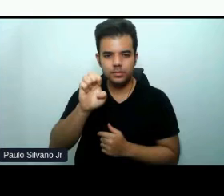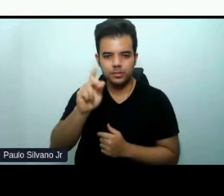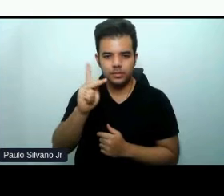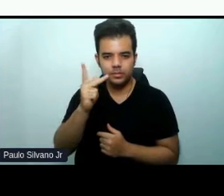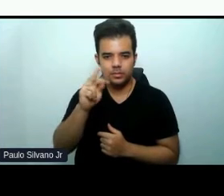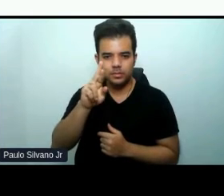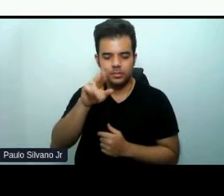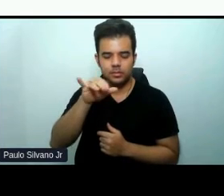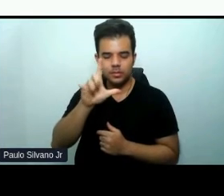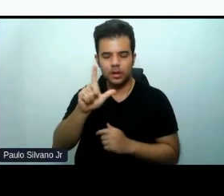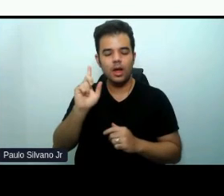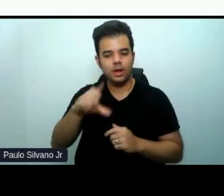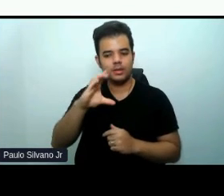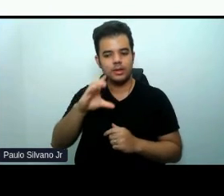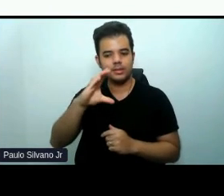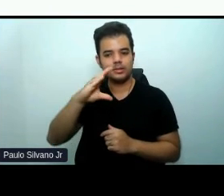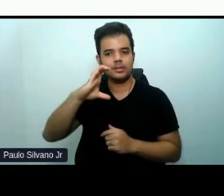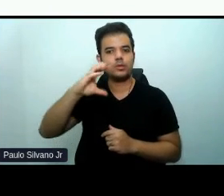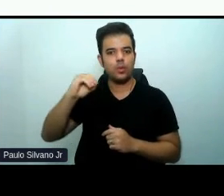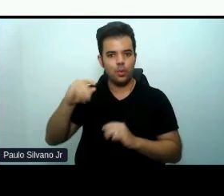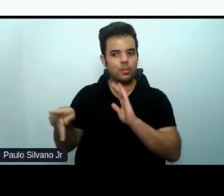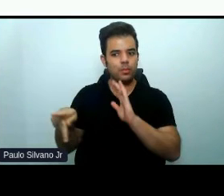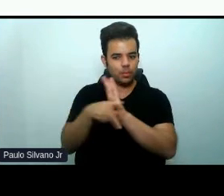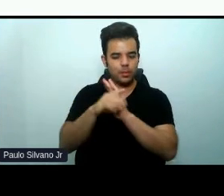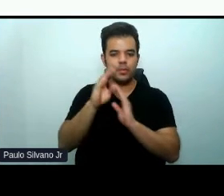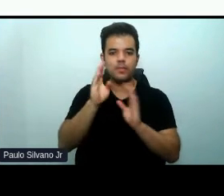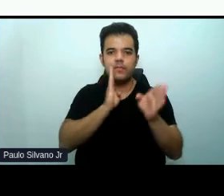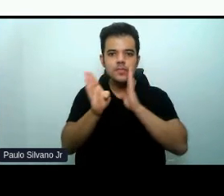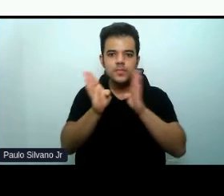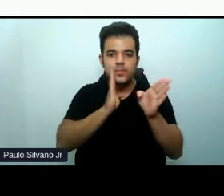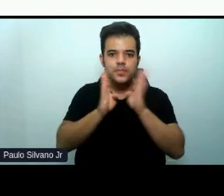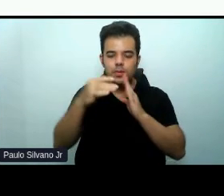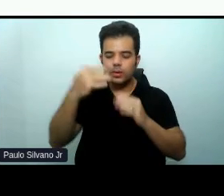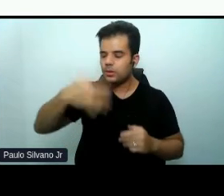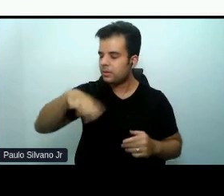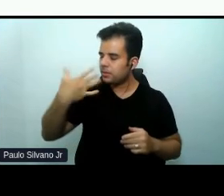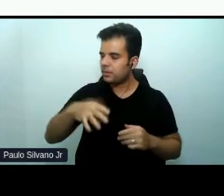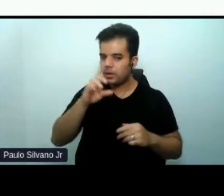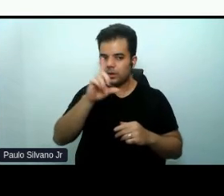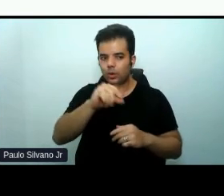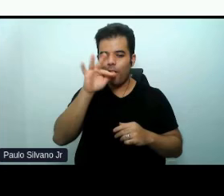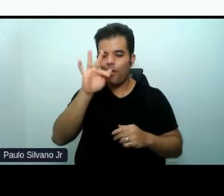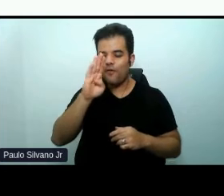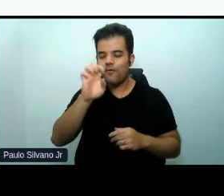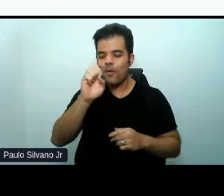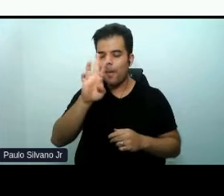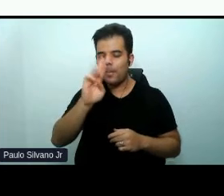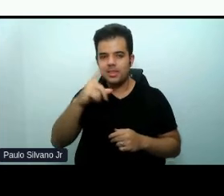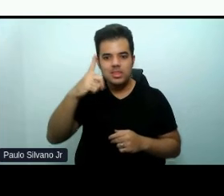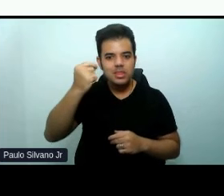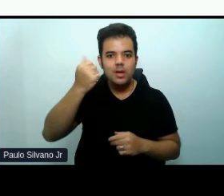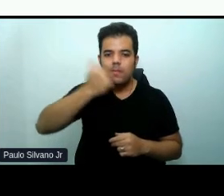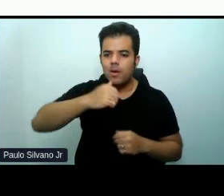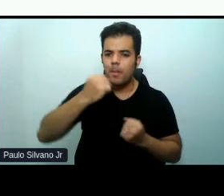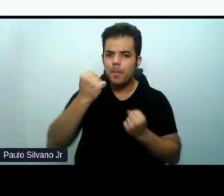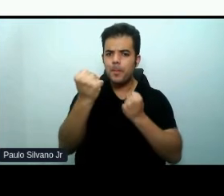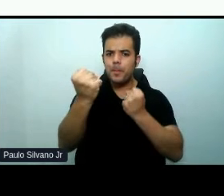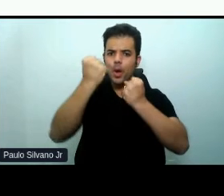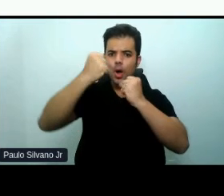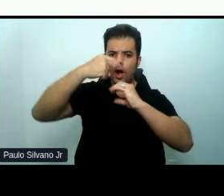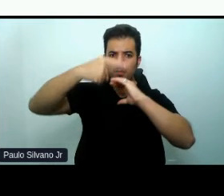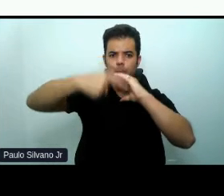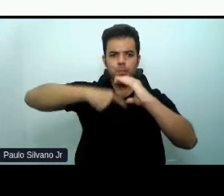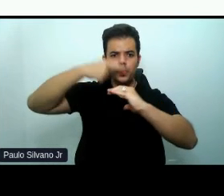Facebook e braço direito do Mark Zuckerberg. Ela foi eleita pela Forbes a 10ª mulher mais poderosa do